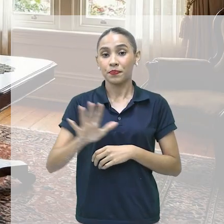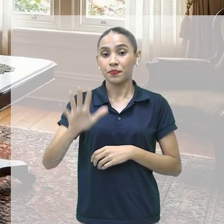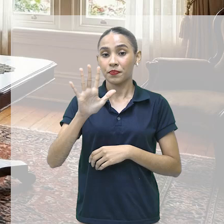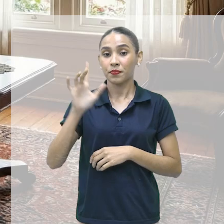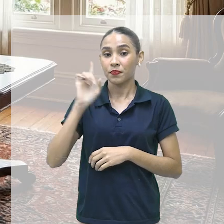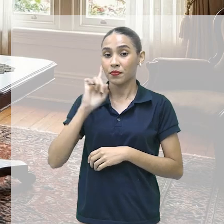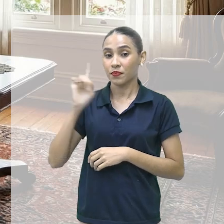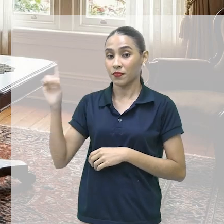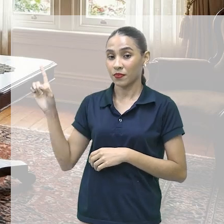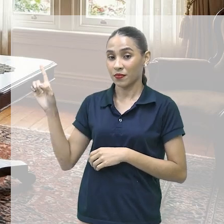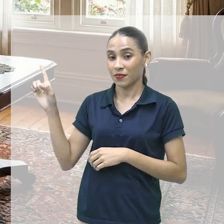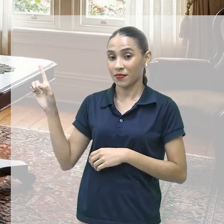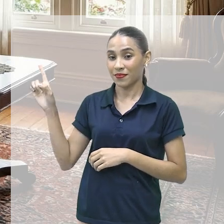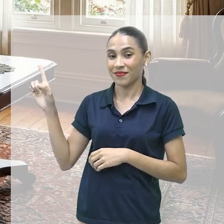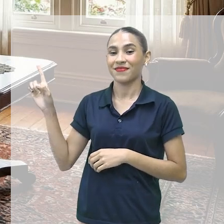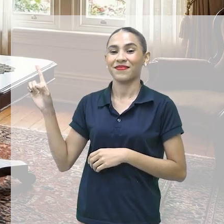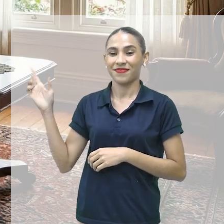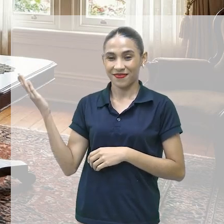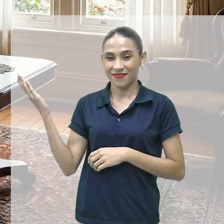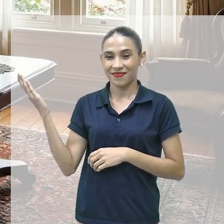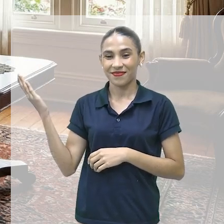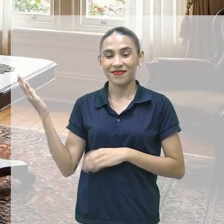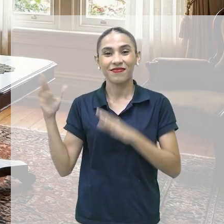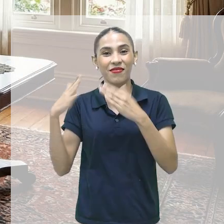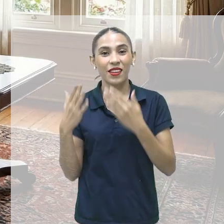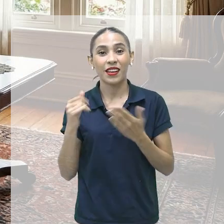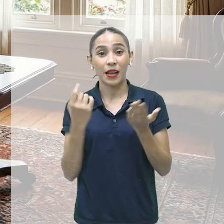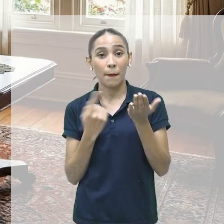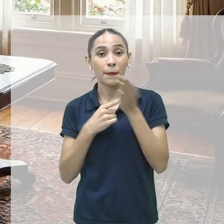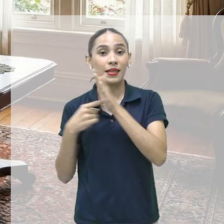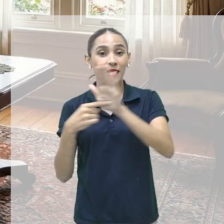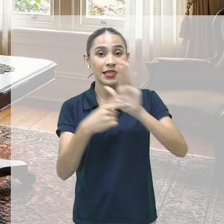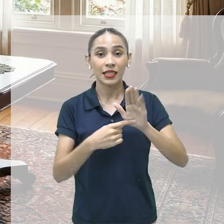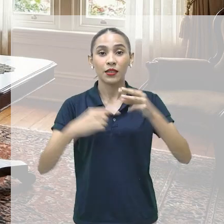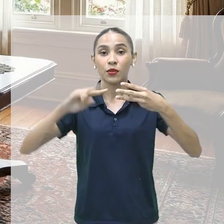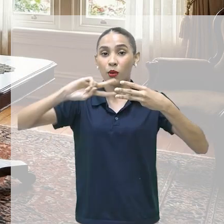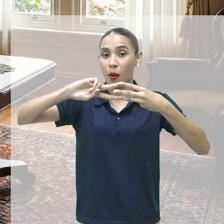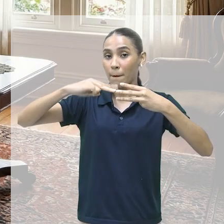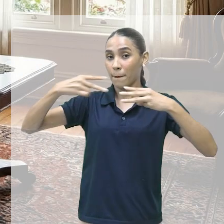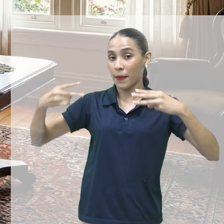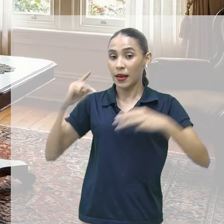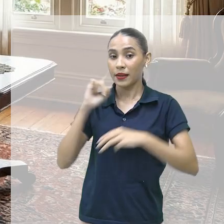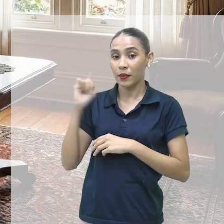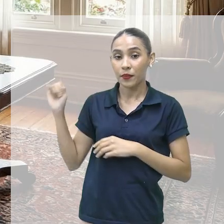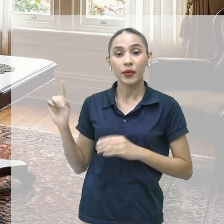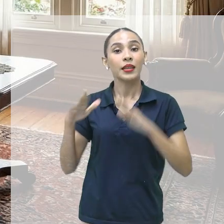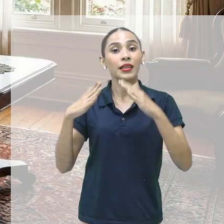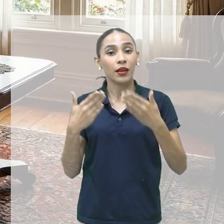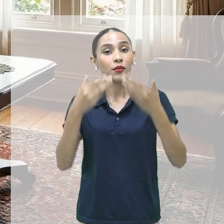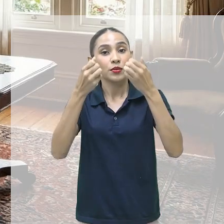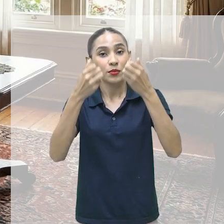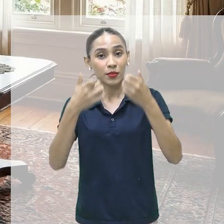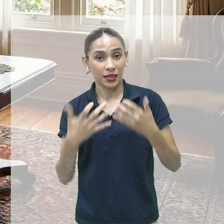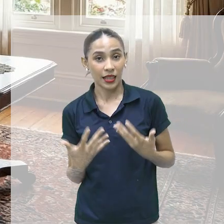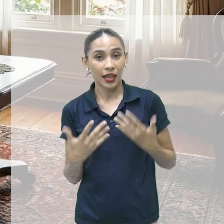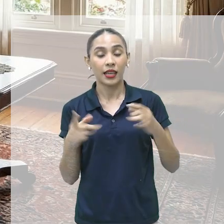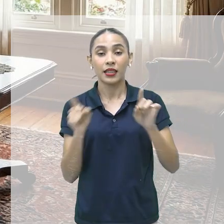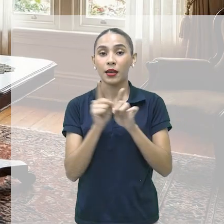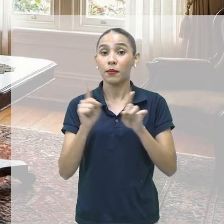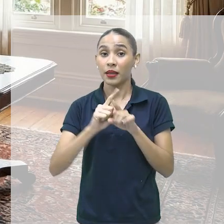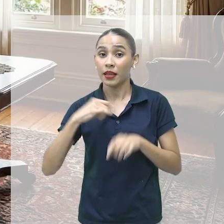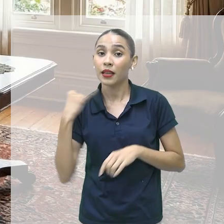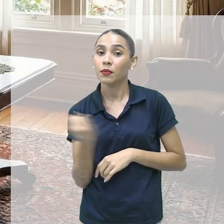quadro representando aqui, desse lado, representando aqui Mendel, Então a gente vai falar um pouquinho